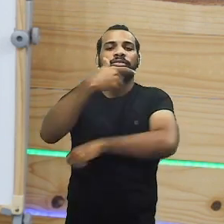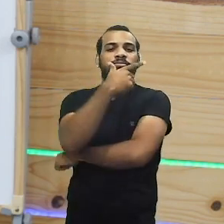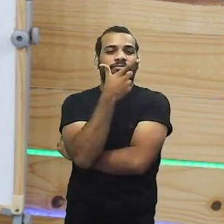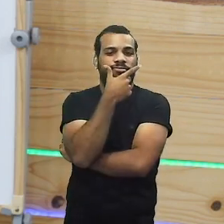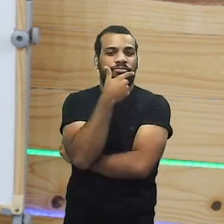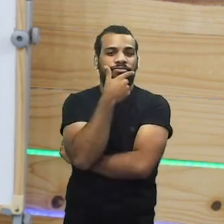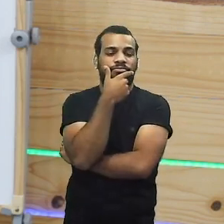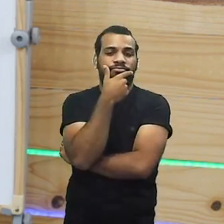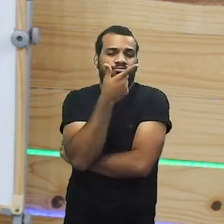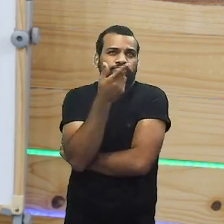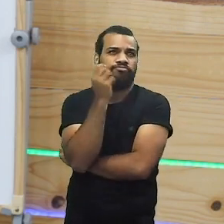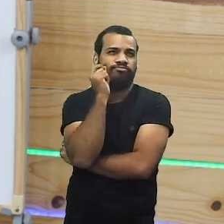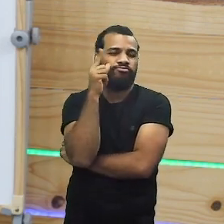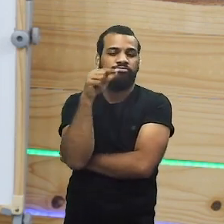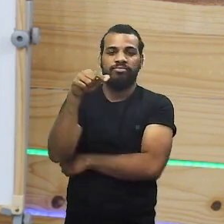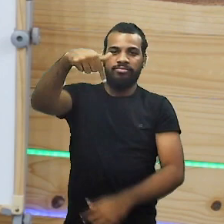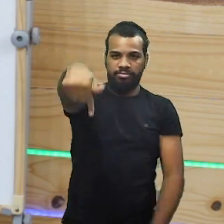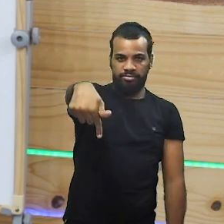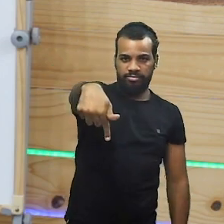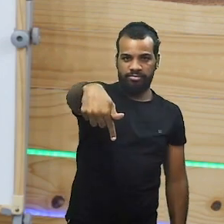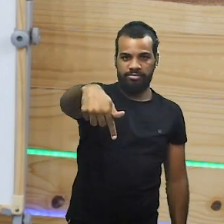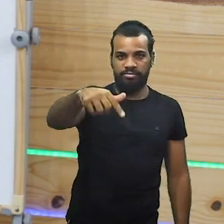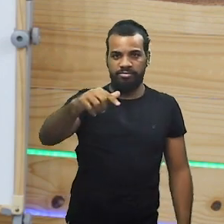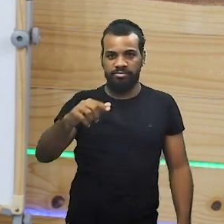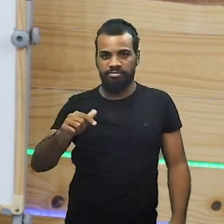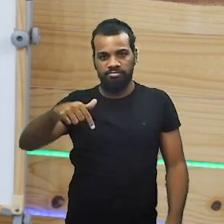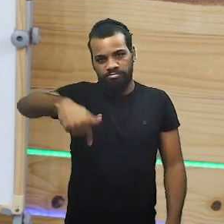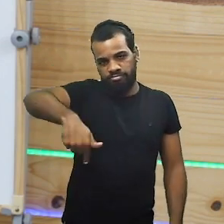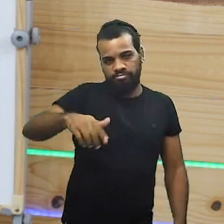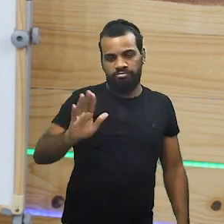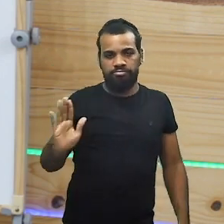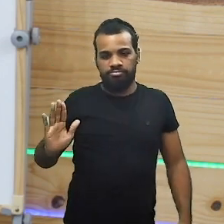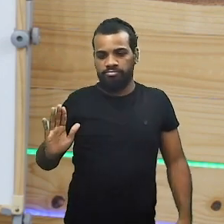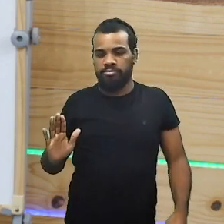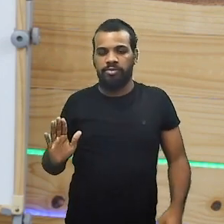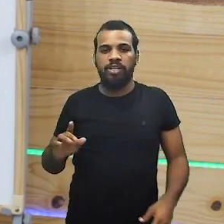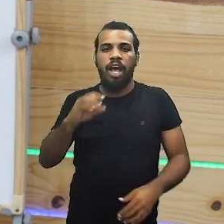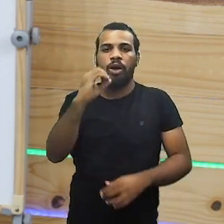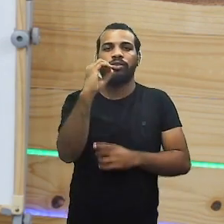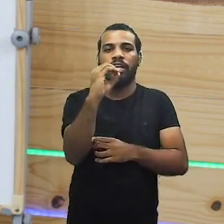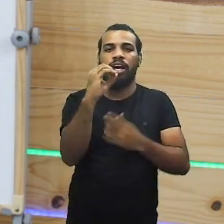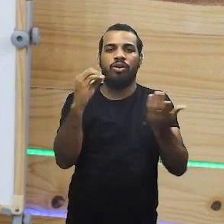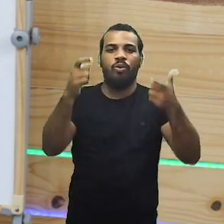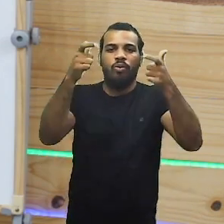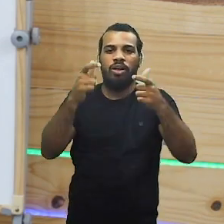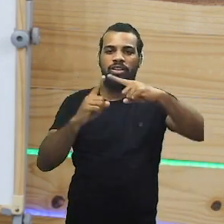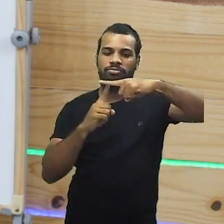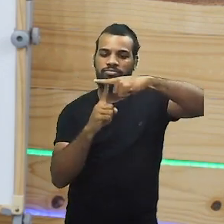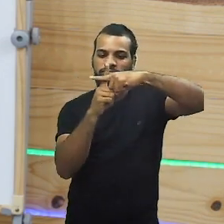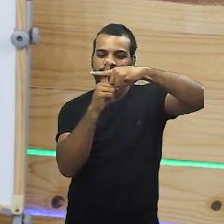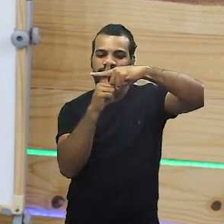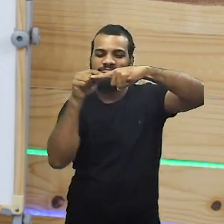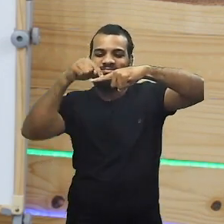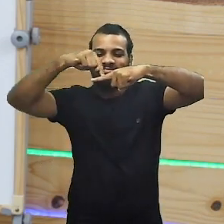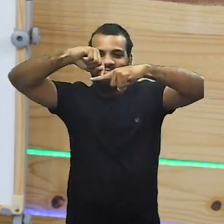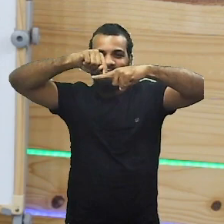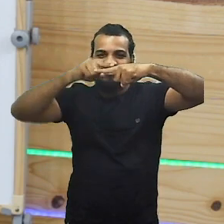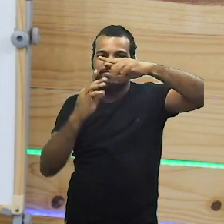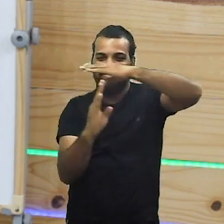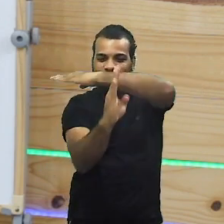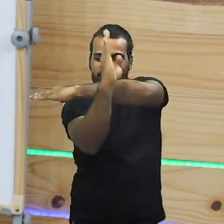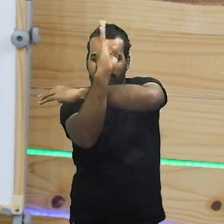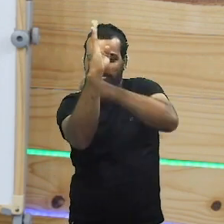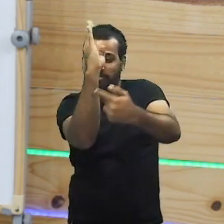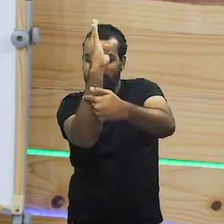vou chamar de quê? Essa origem vai ser exatamente o ponto 0, 0. Então, você vai calcular a distância do